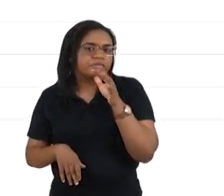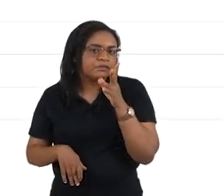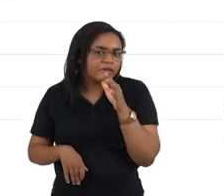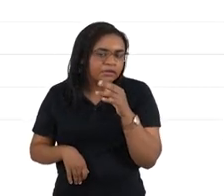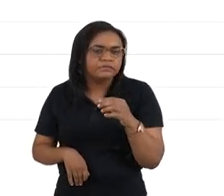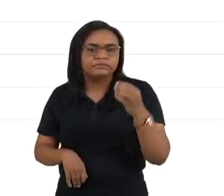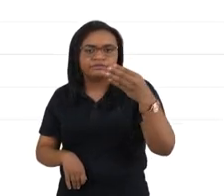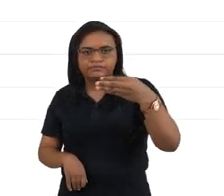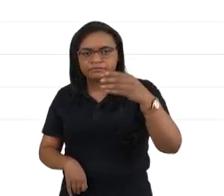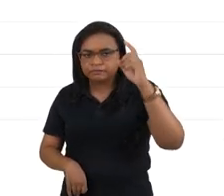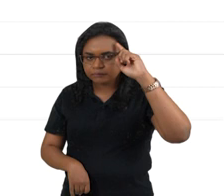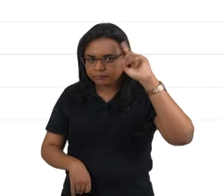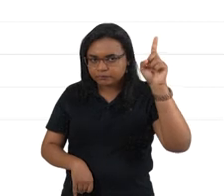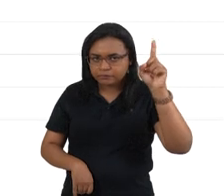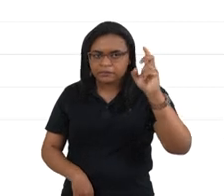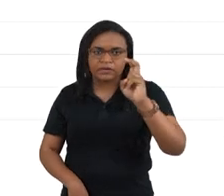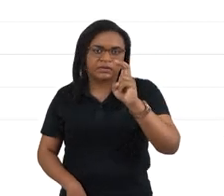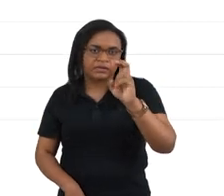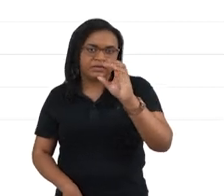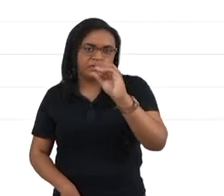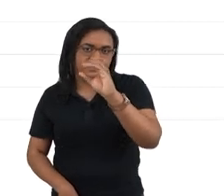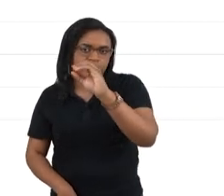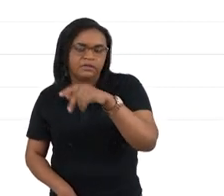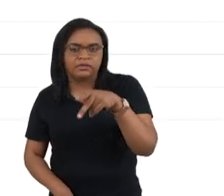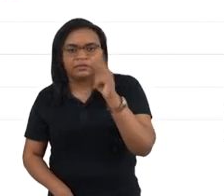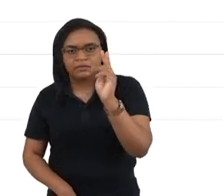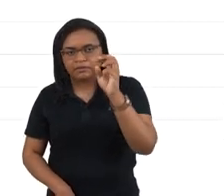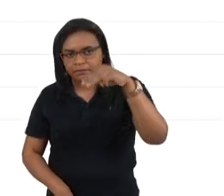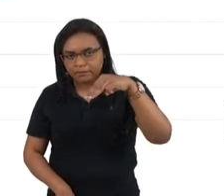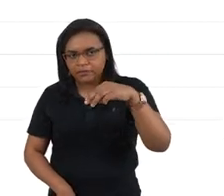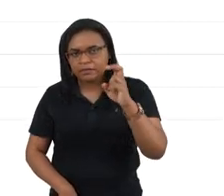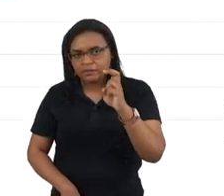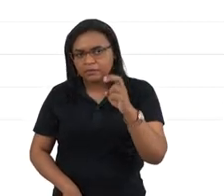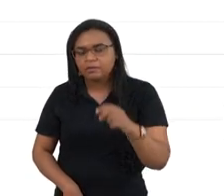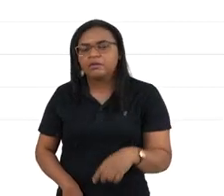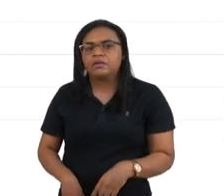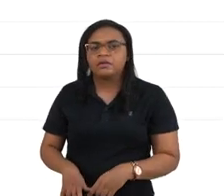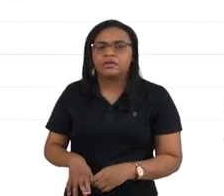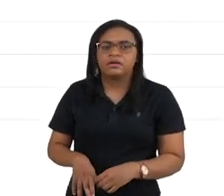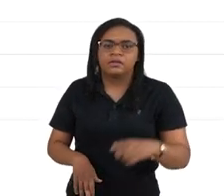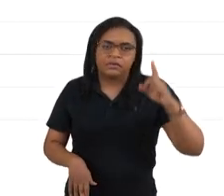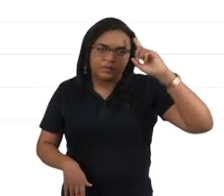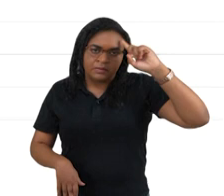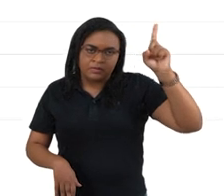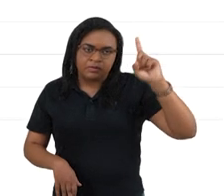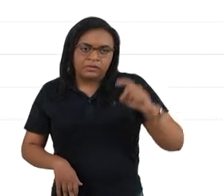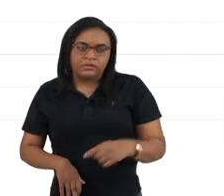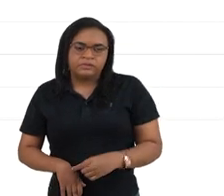para percorrer 500 quilômetros andando 5 horas por dia, tá, gente? Então, essa é a resolução desse segundo